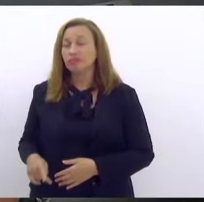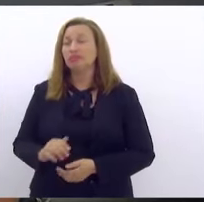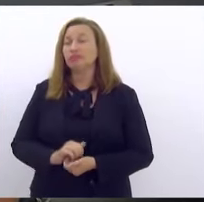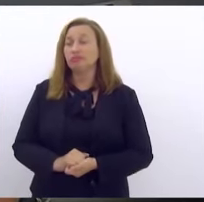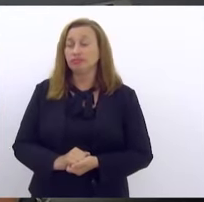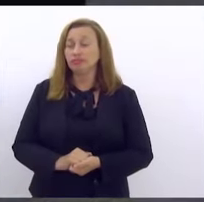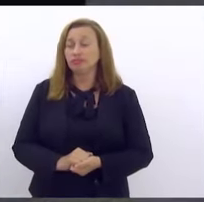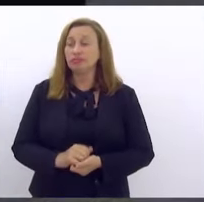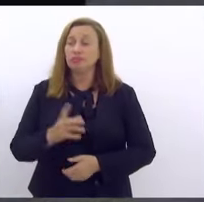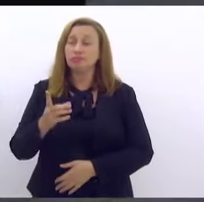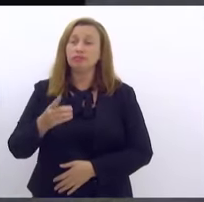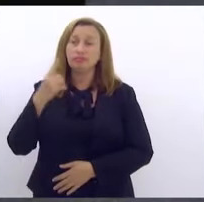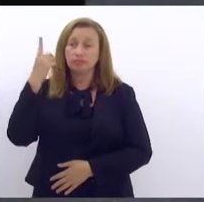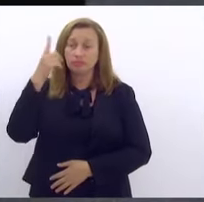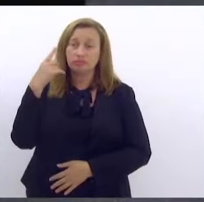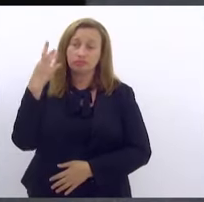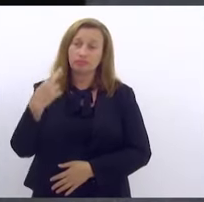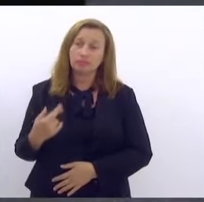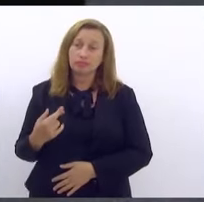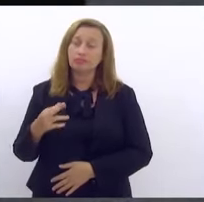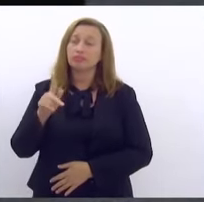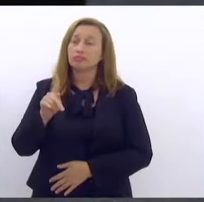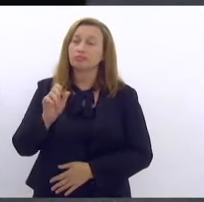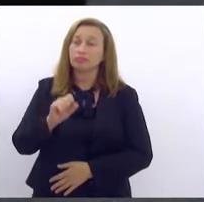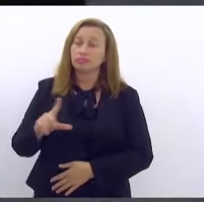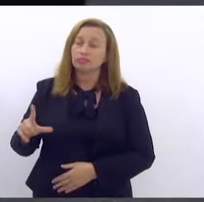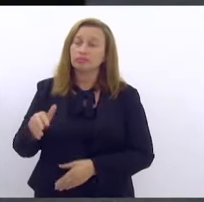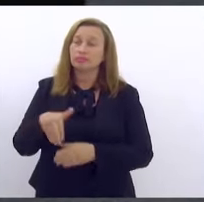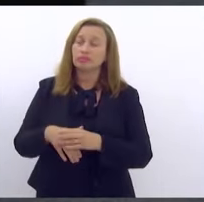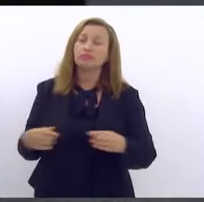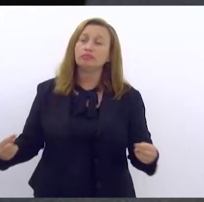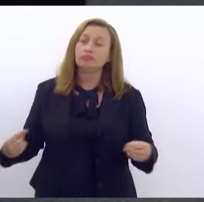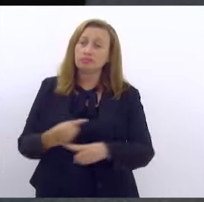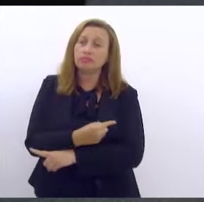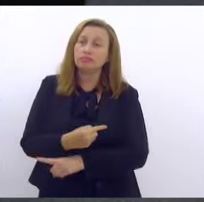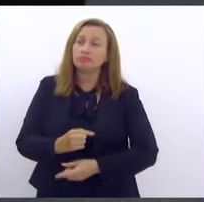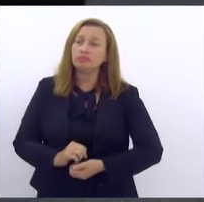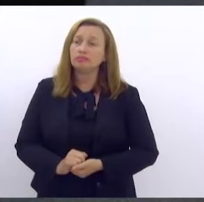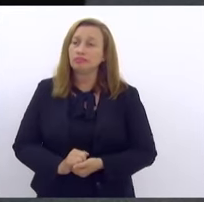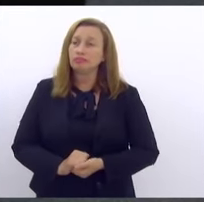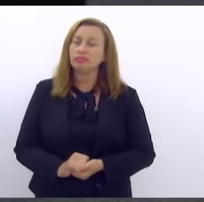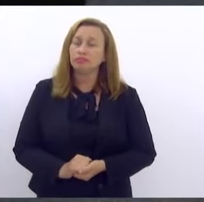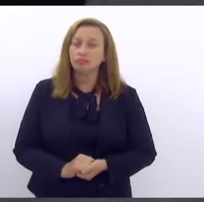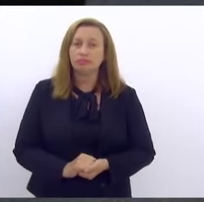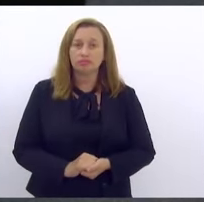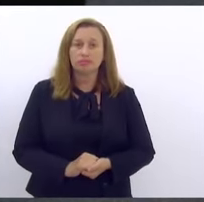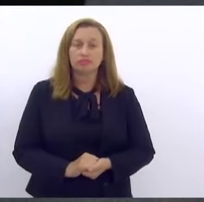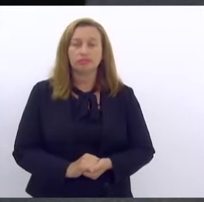pela deputada Renata, a bancada do PSOL vota contrário ao PL